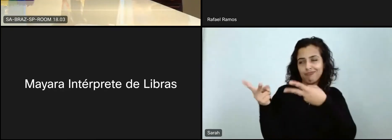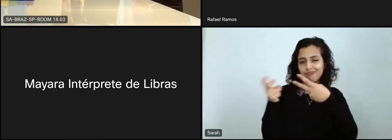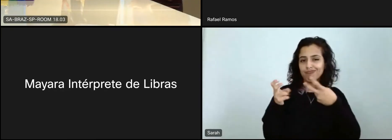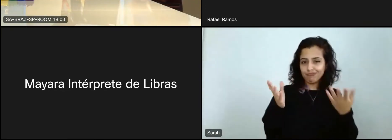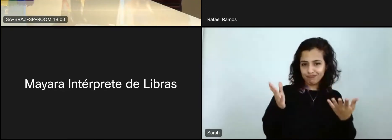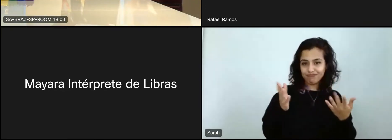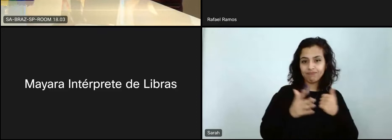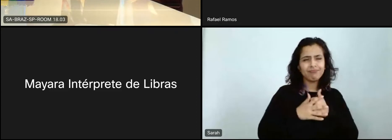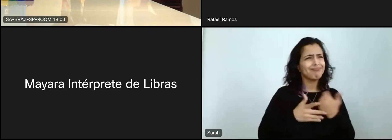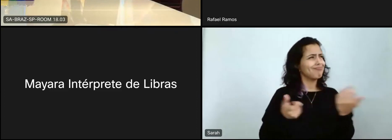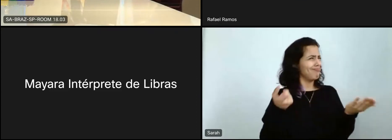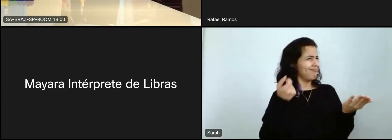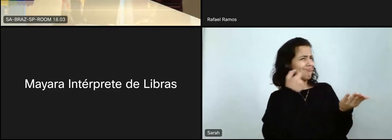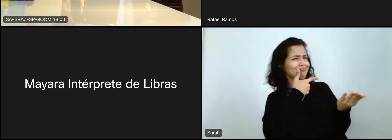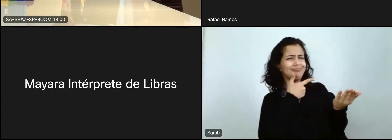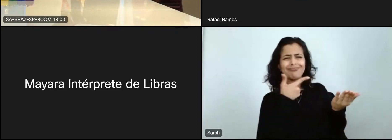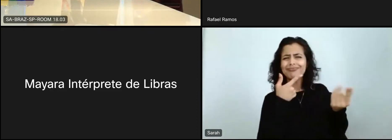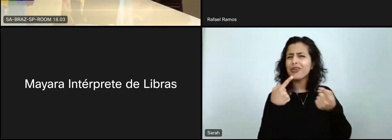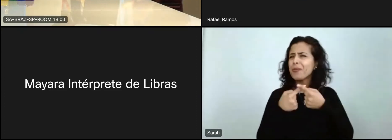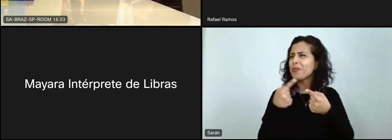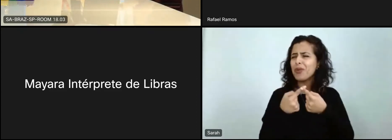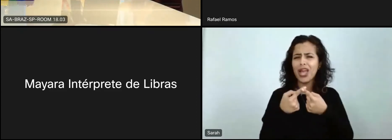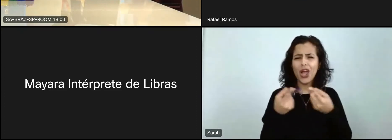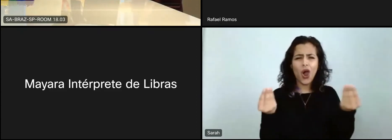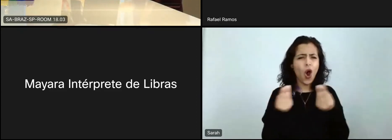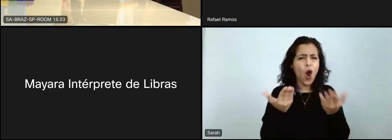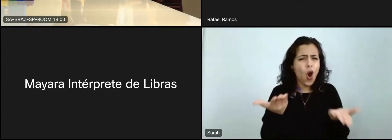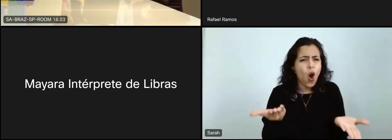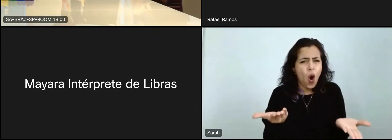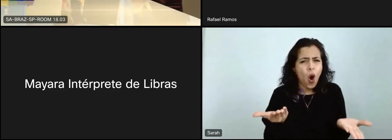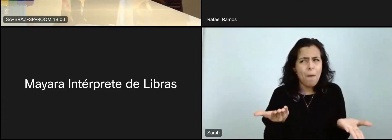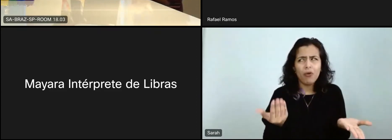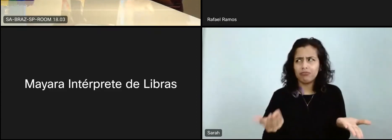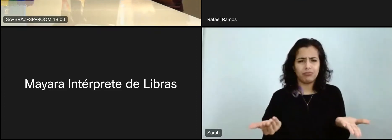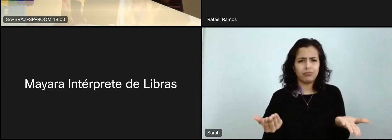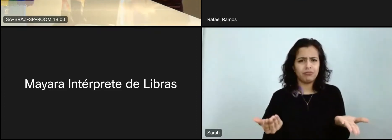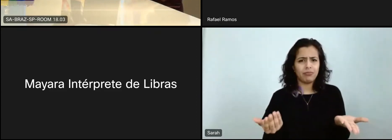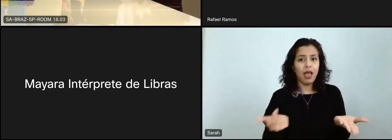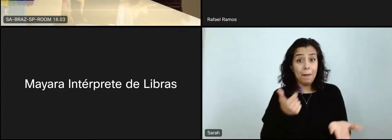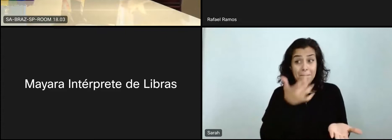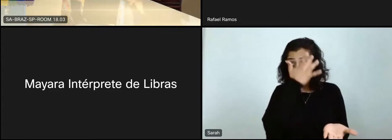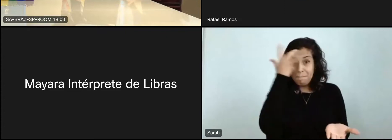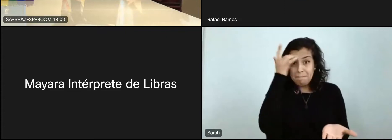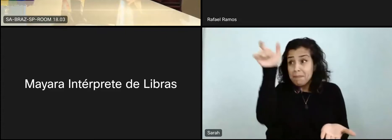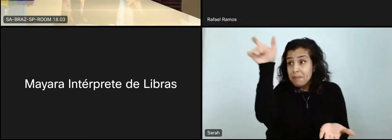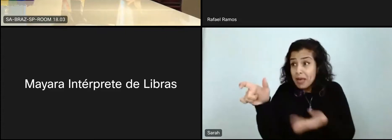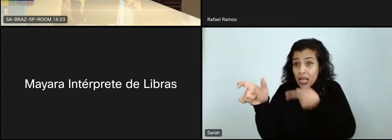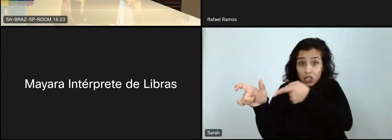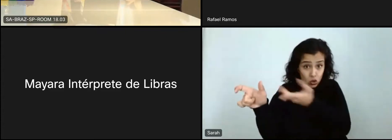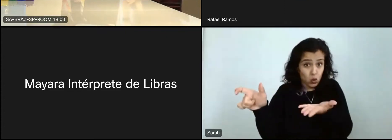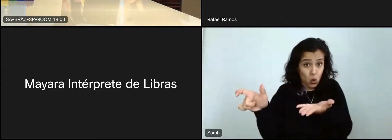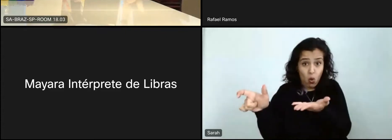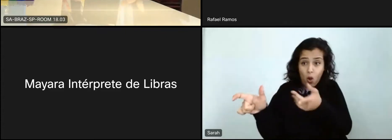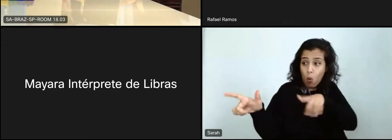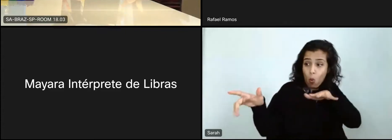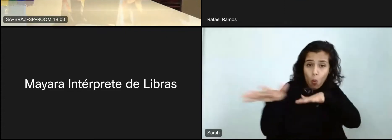muito bizarro você parar para pensar isso, tipo, caraca, como assim eu não vou colocar, como assim eu não vou, a pessoa está claramente no lugar em que eu estou,